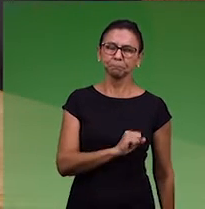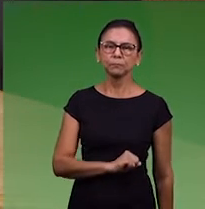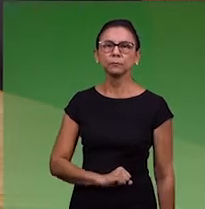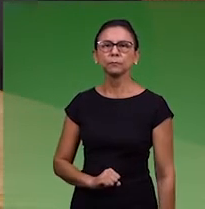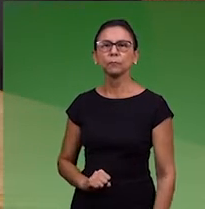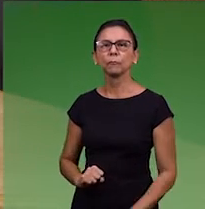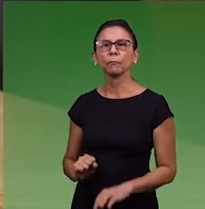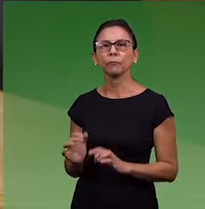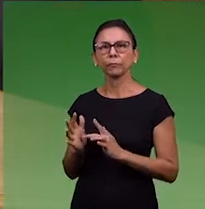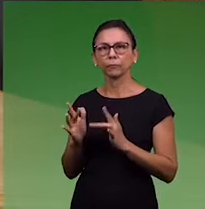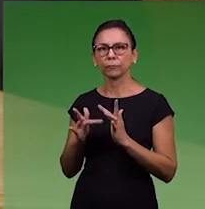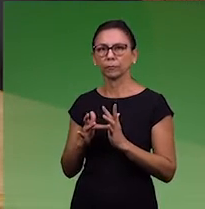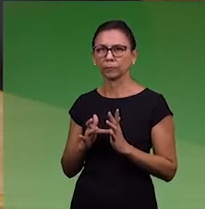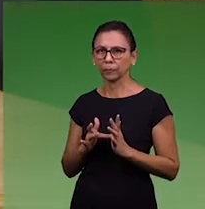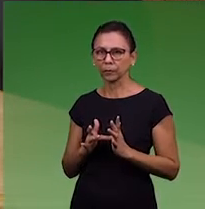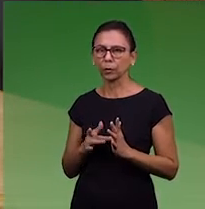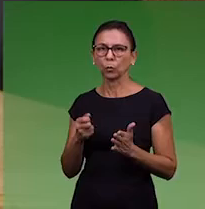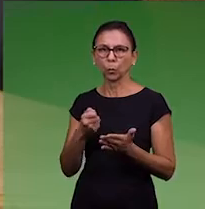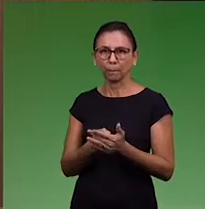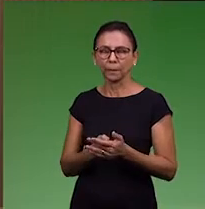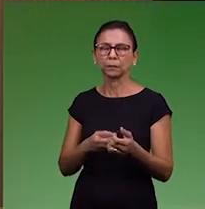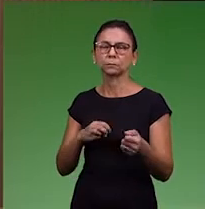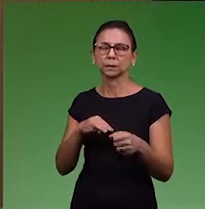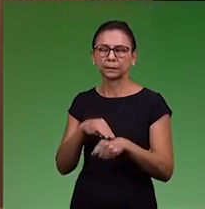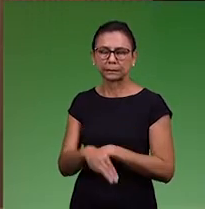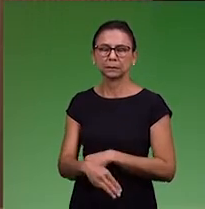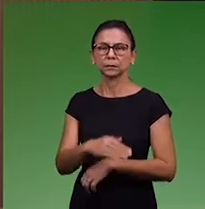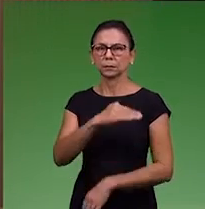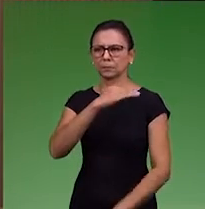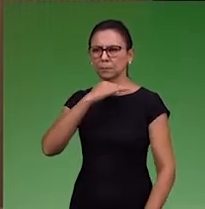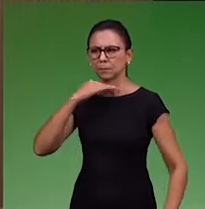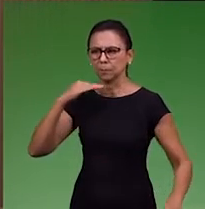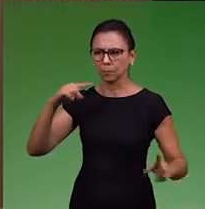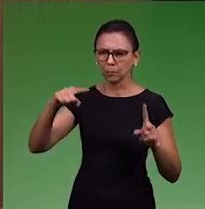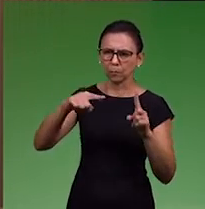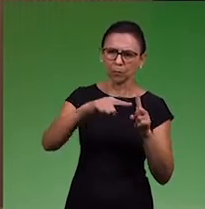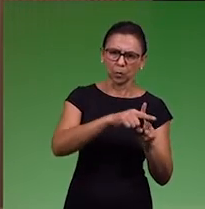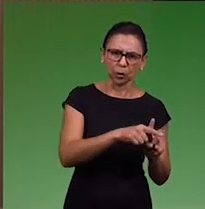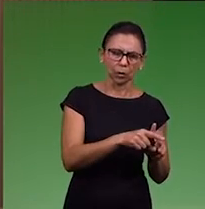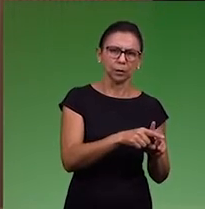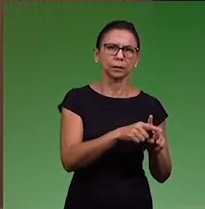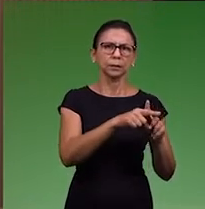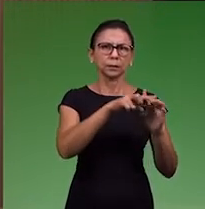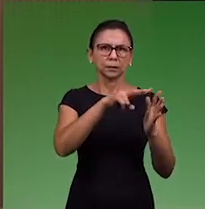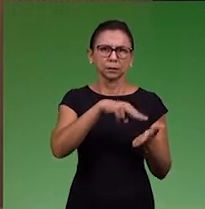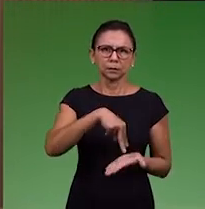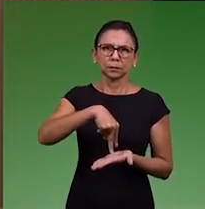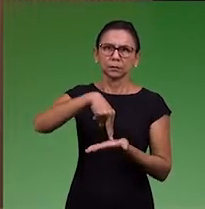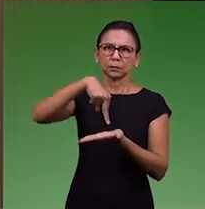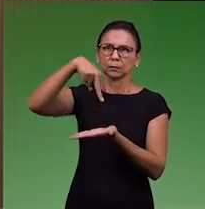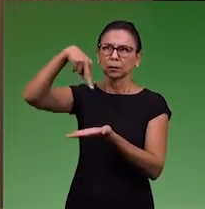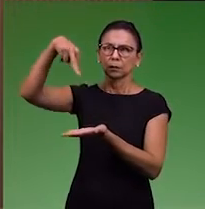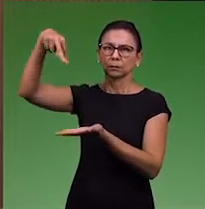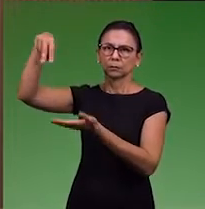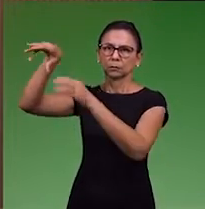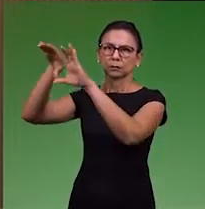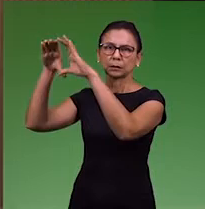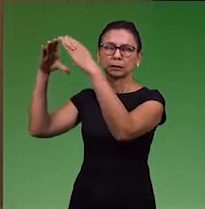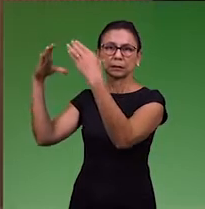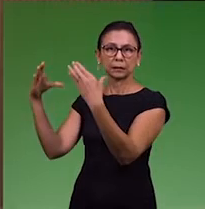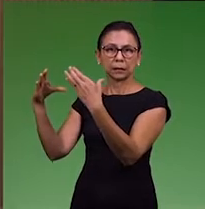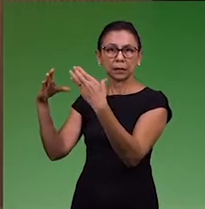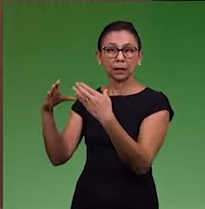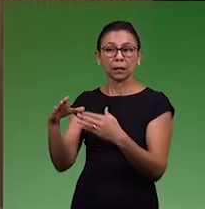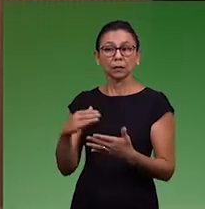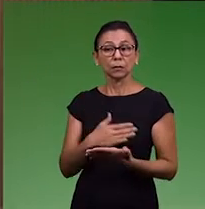Jesus realizou seu ministério, ele morre, ressuscita, é assunto aos céus. E aí